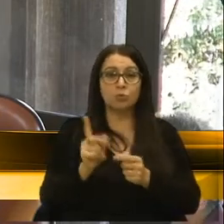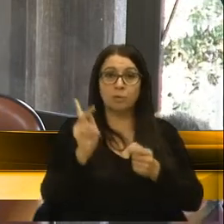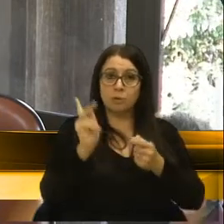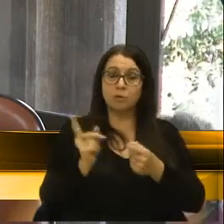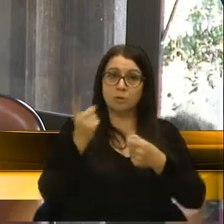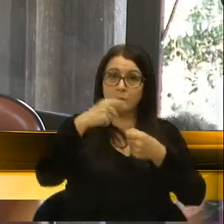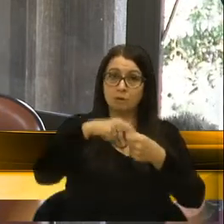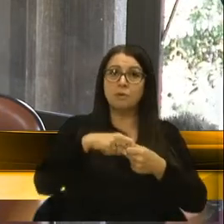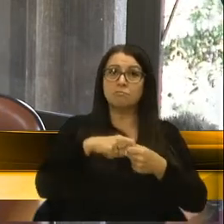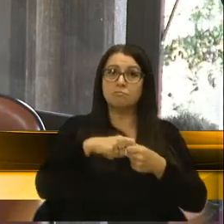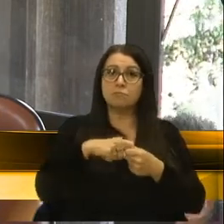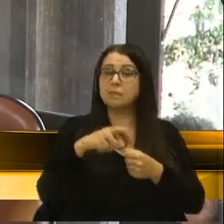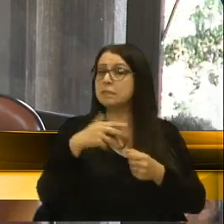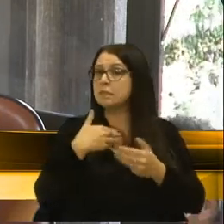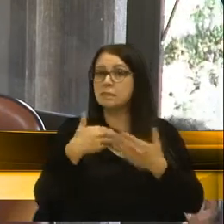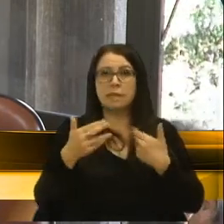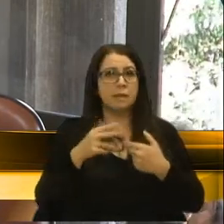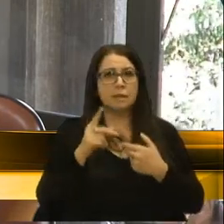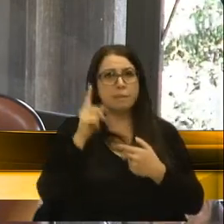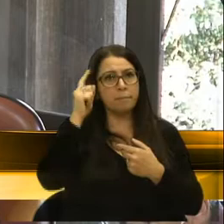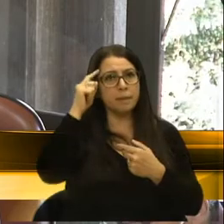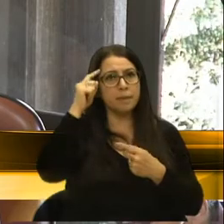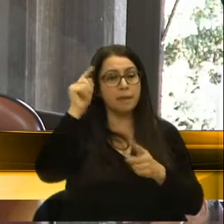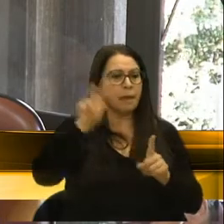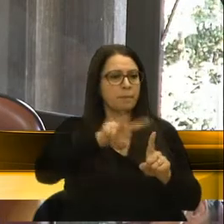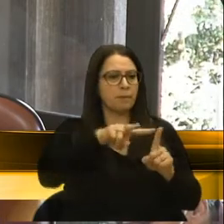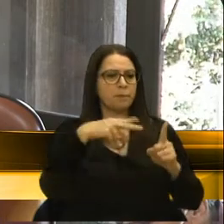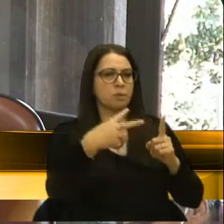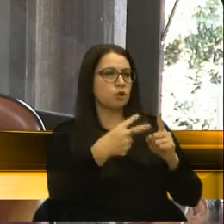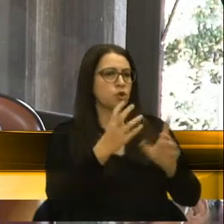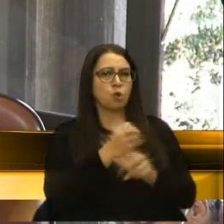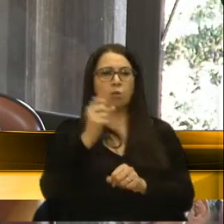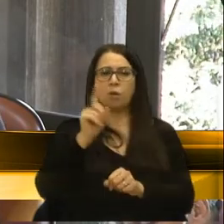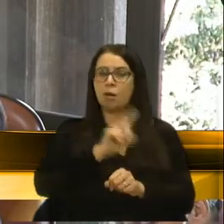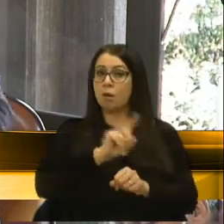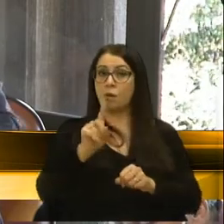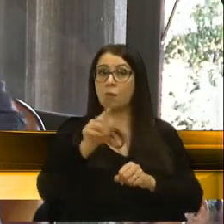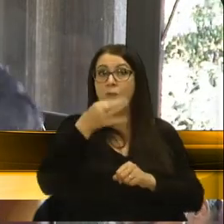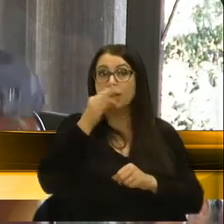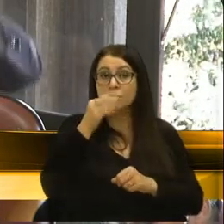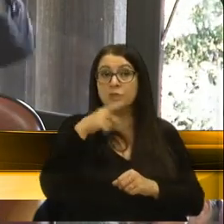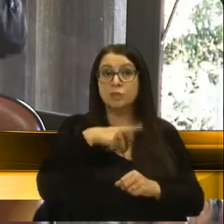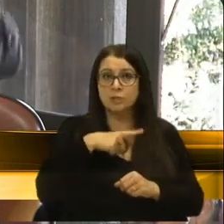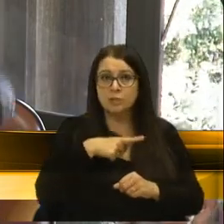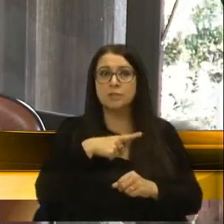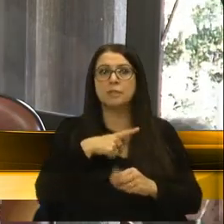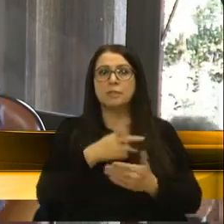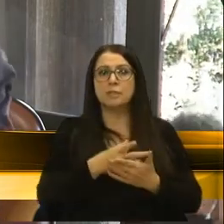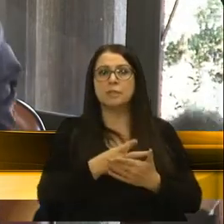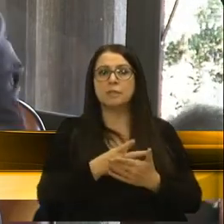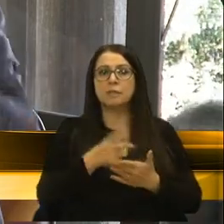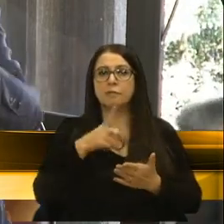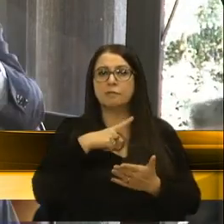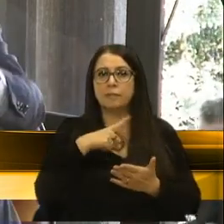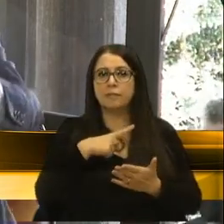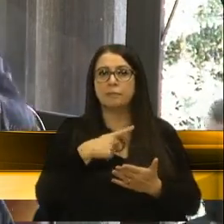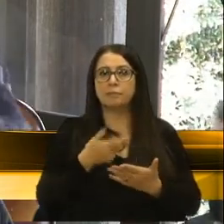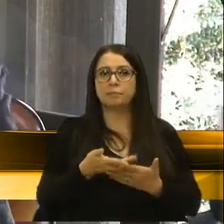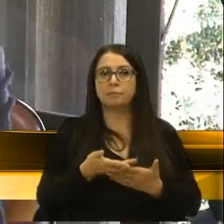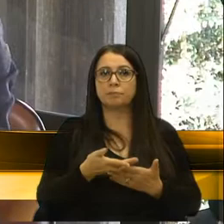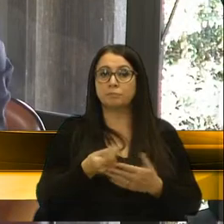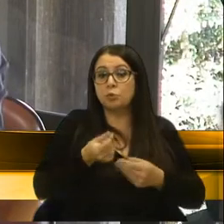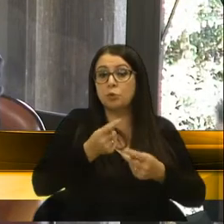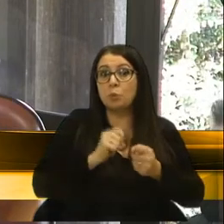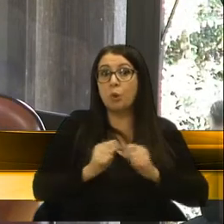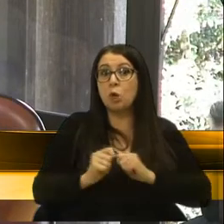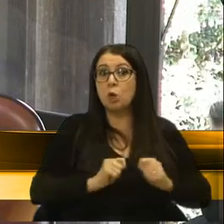conveniados, sem qualquer perspectiva de lucro. Ao contrário, Caxias realmente vai ter uma economia